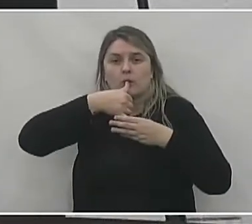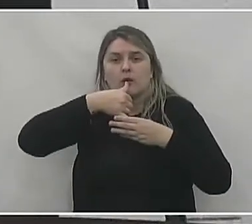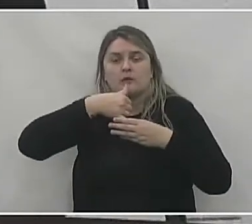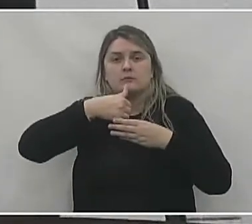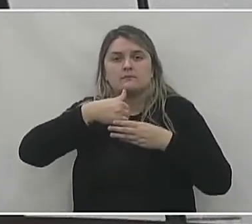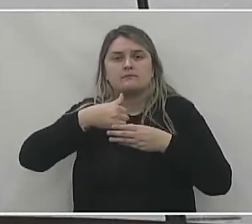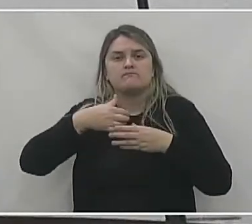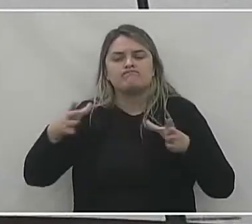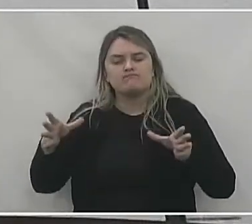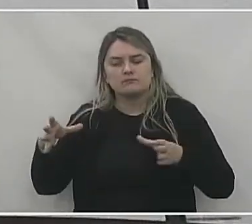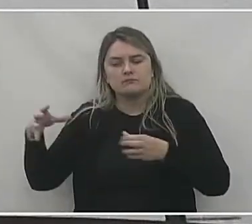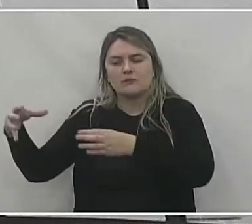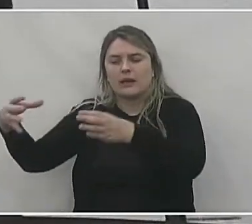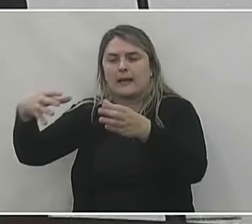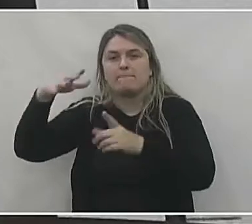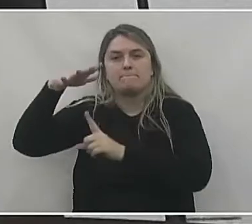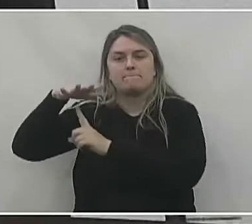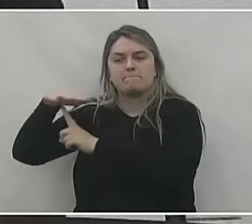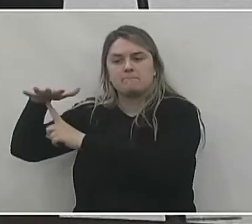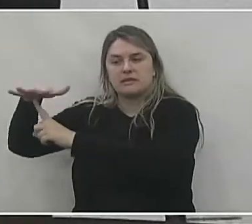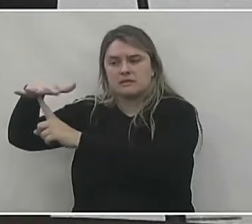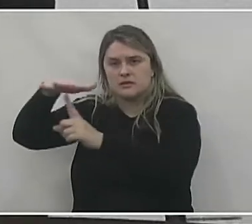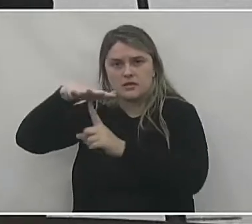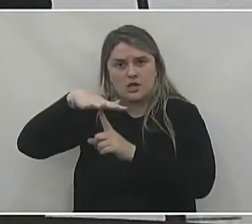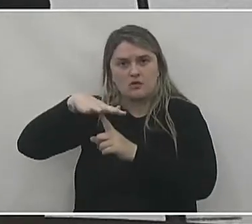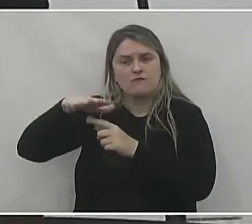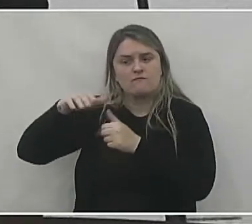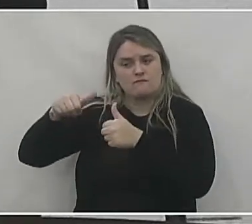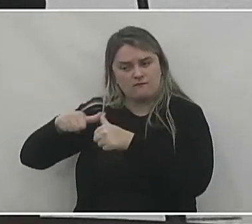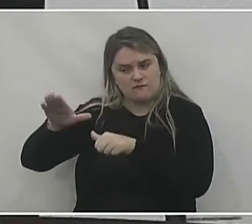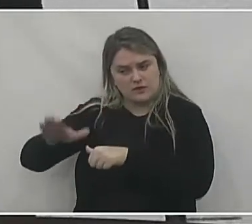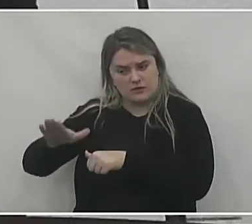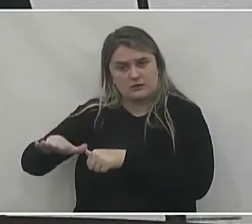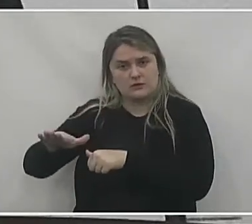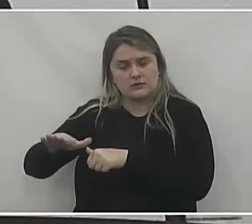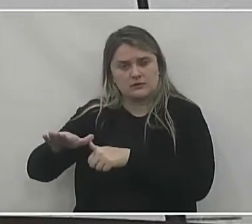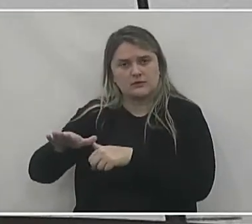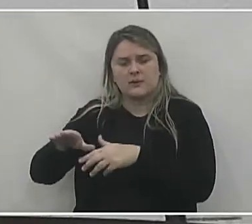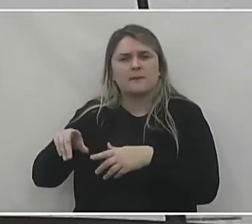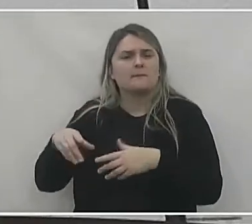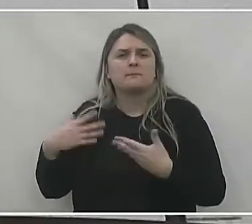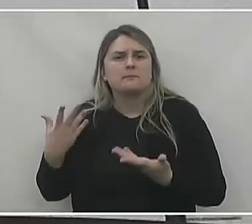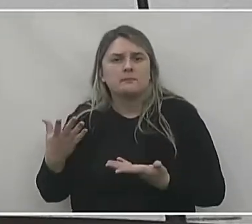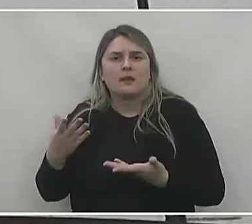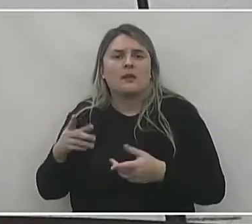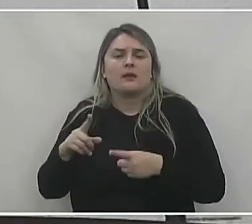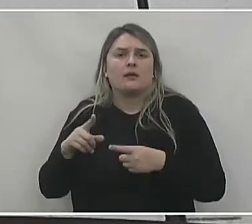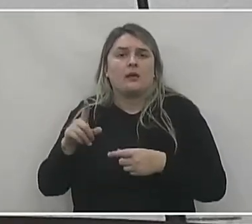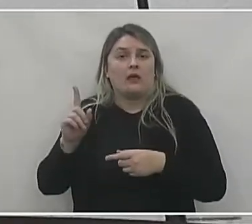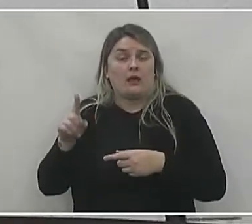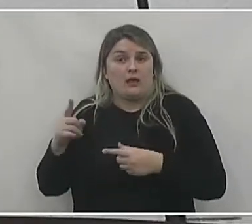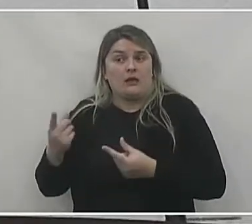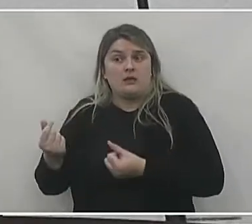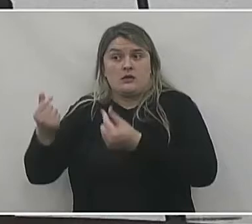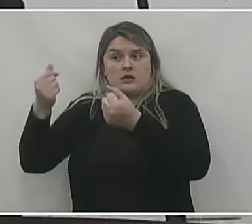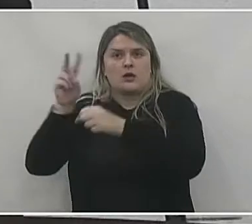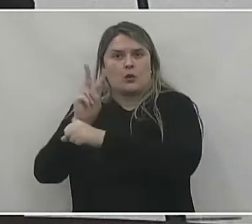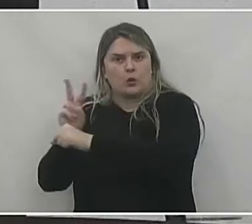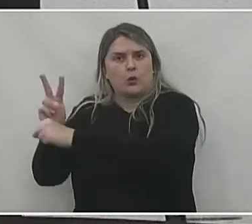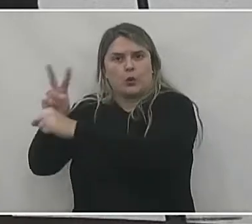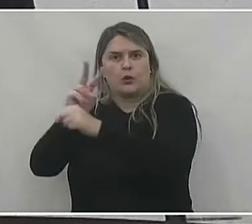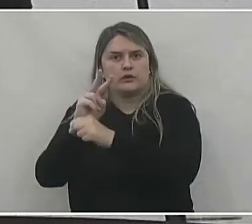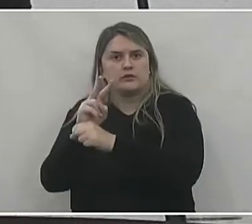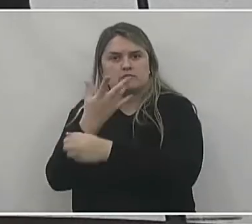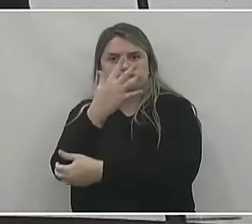maior concentração de pinheiro araucária está aqui. Só que isso, ela é rica